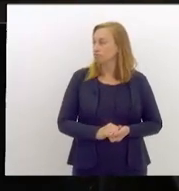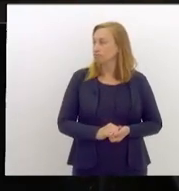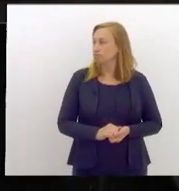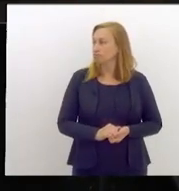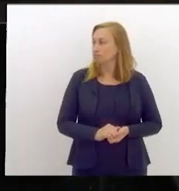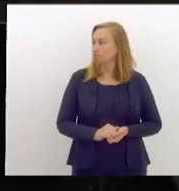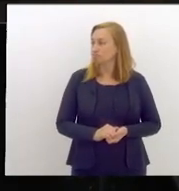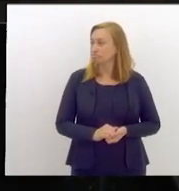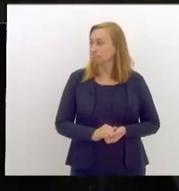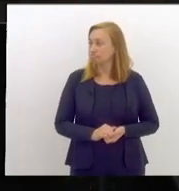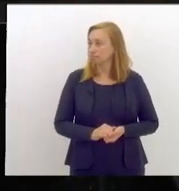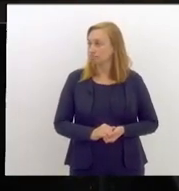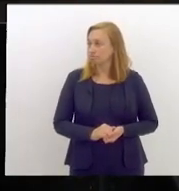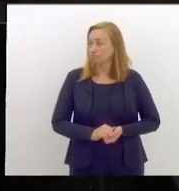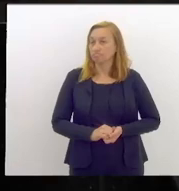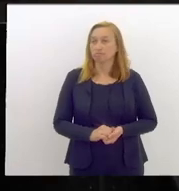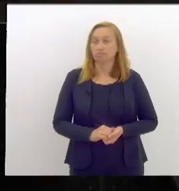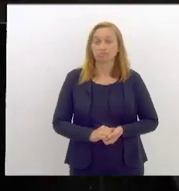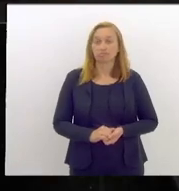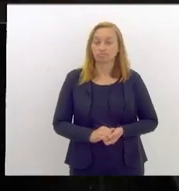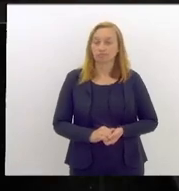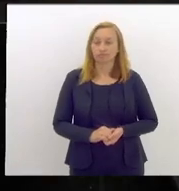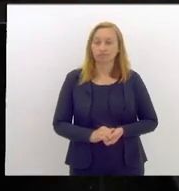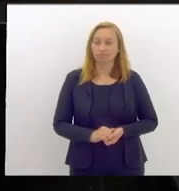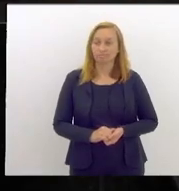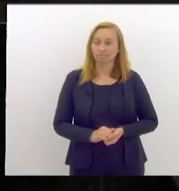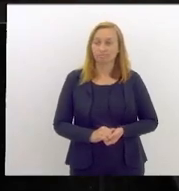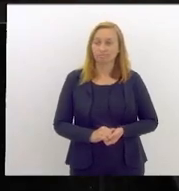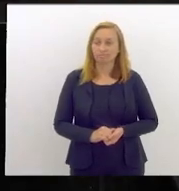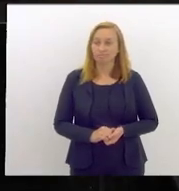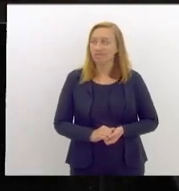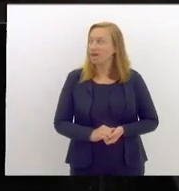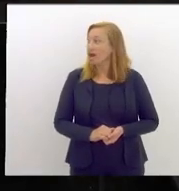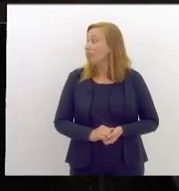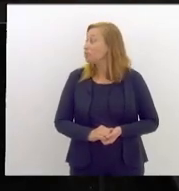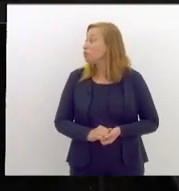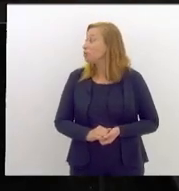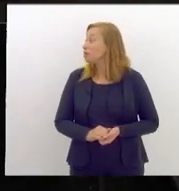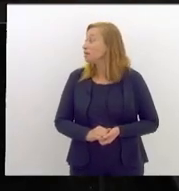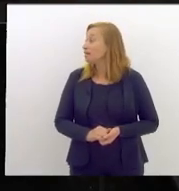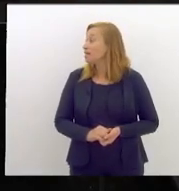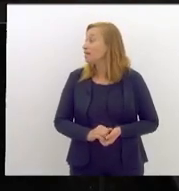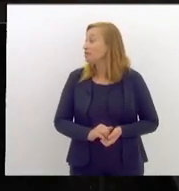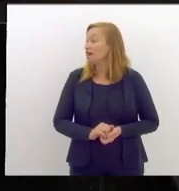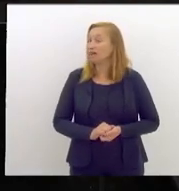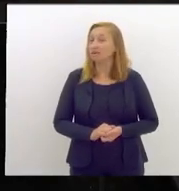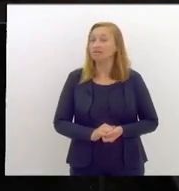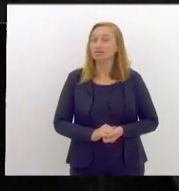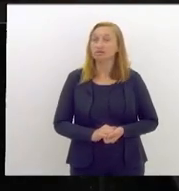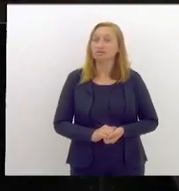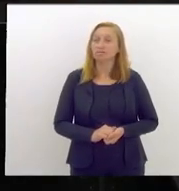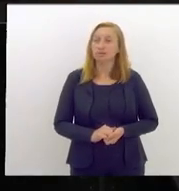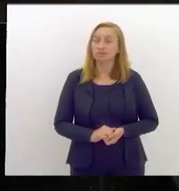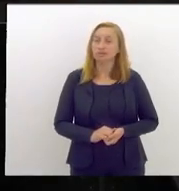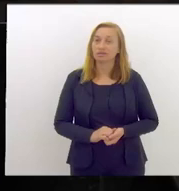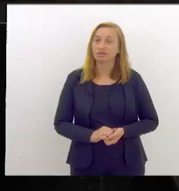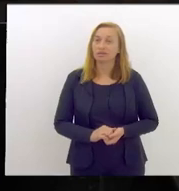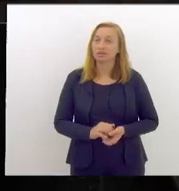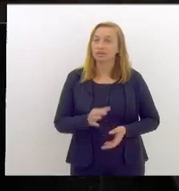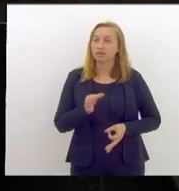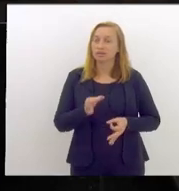aí me vem a seguinte questão e termina aqui senhor mas o tribunal